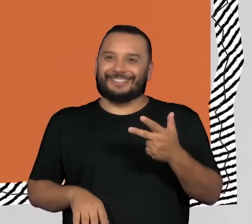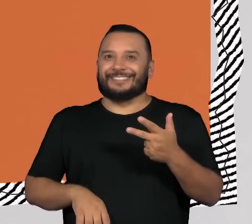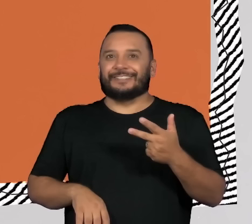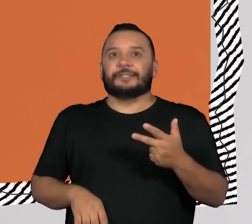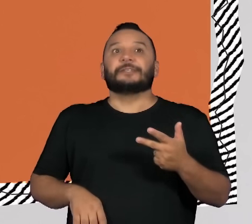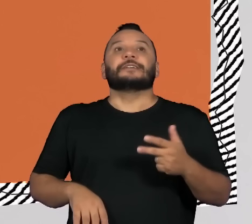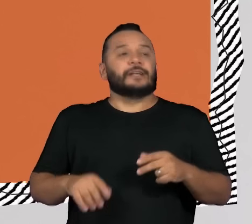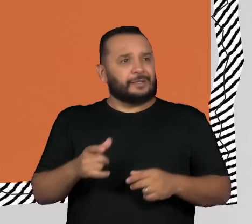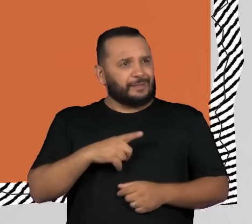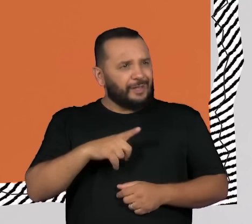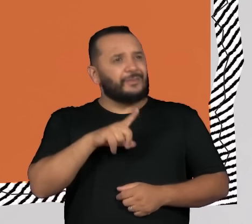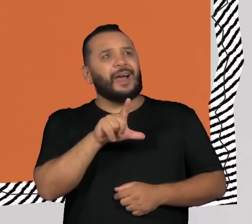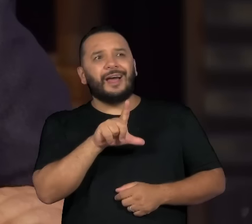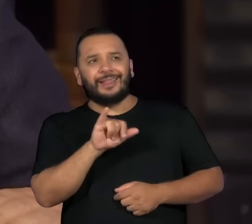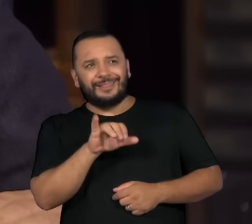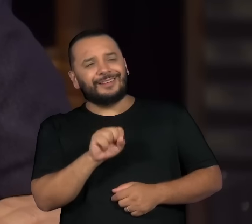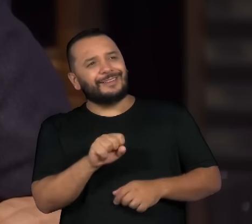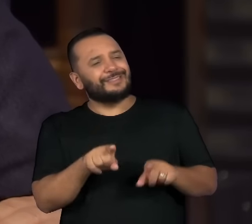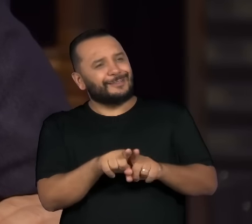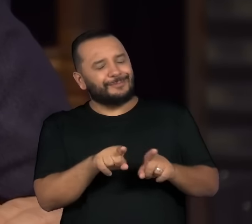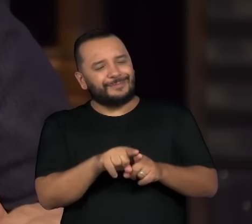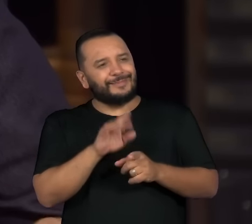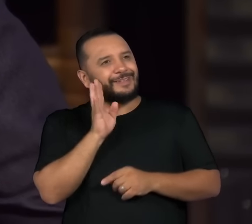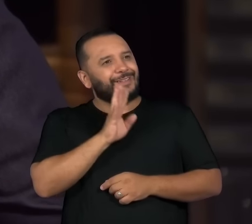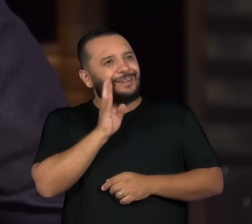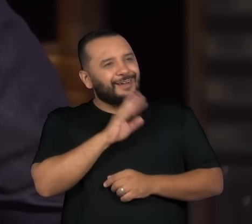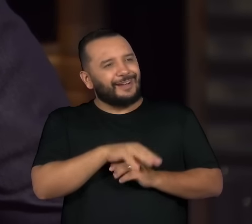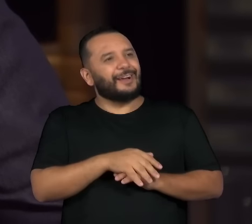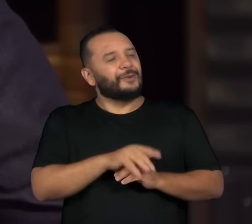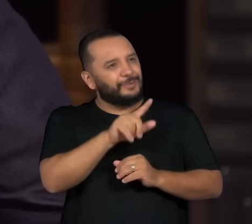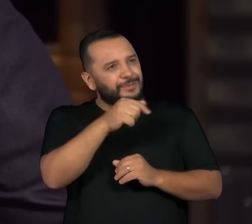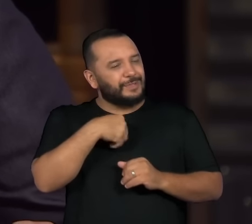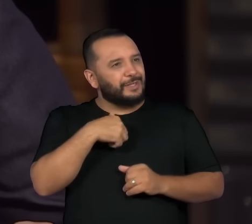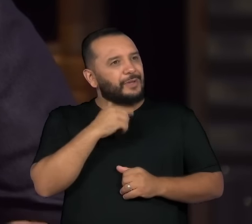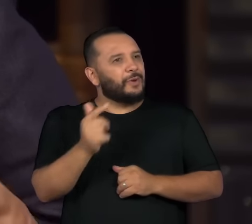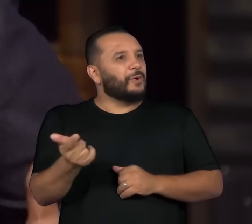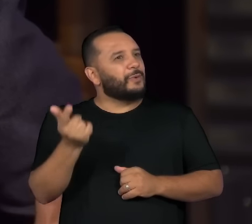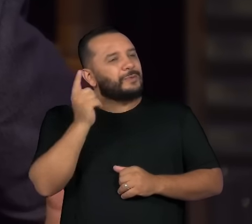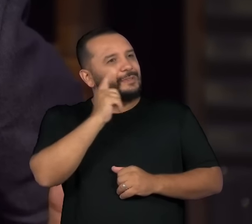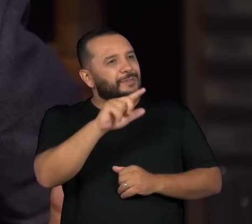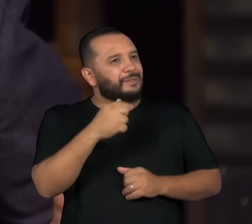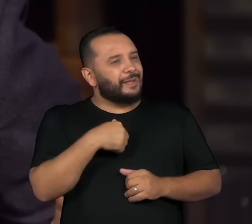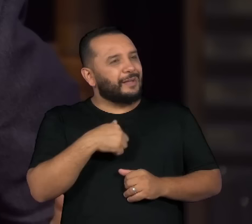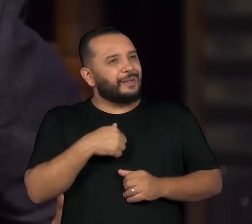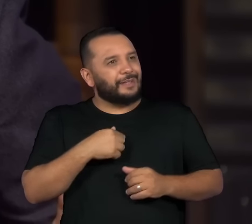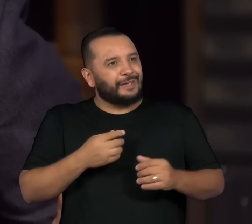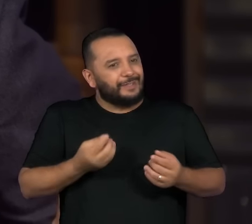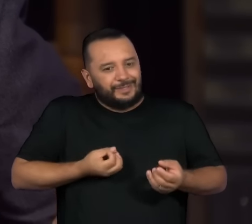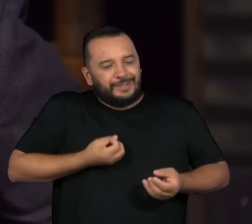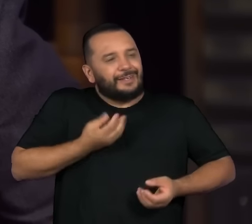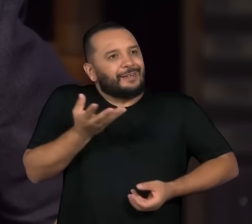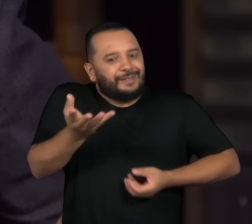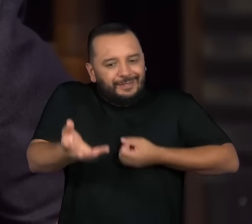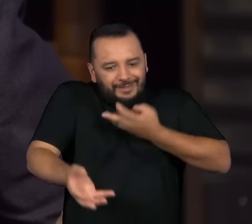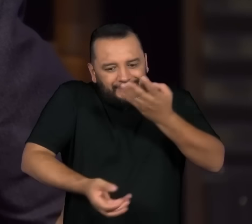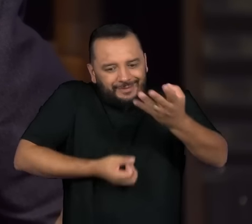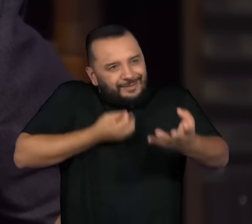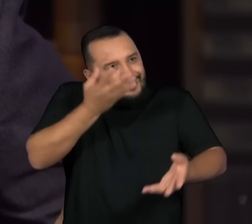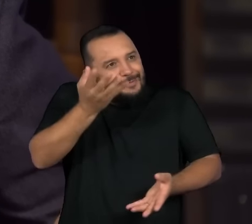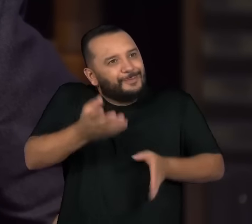Liz, com certeza. Que legal, né? São muitas dimensões, né, que você consegue se expressar através de um personagem,